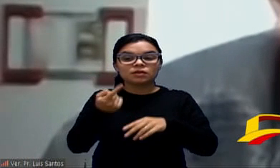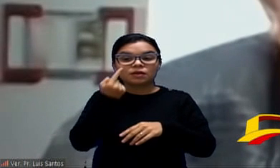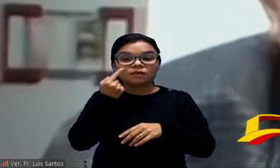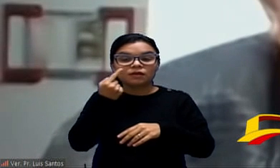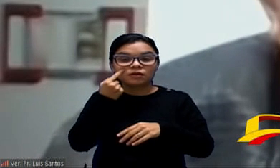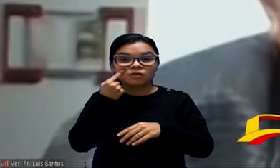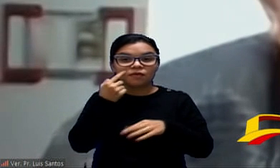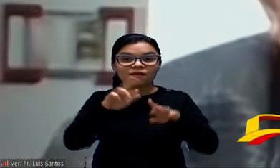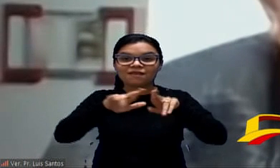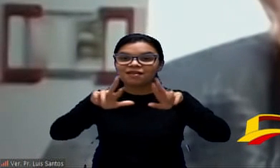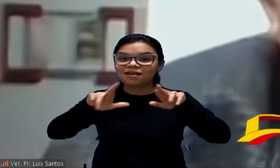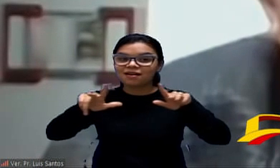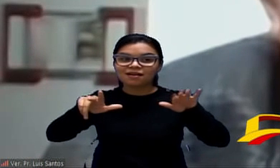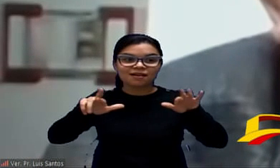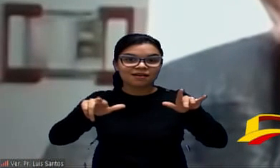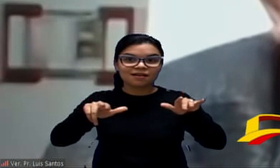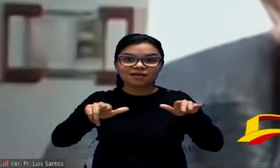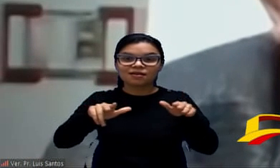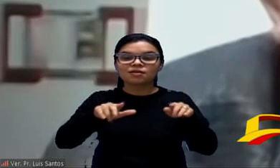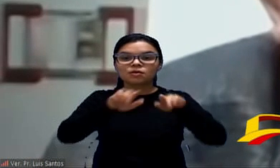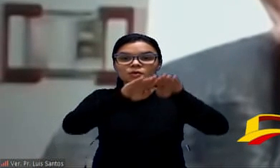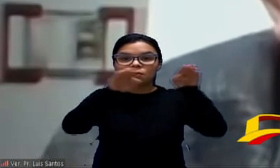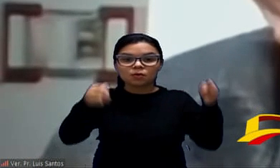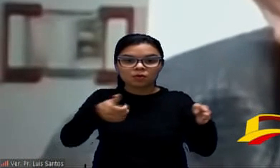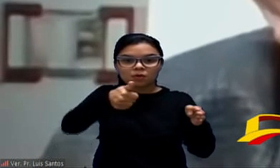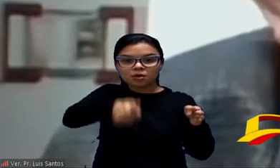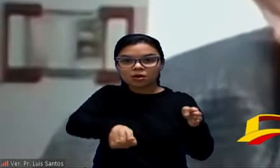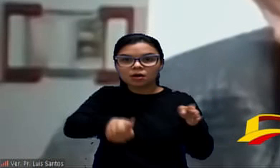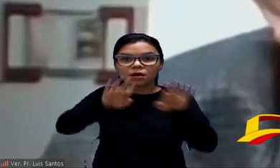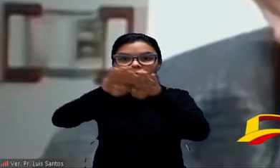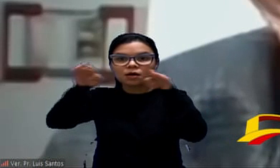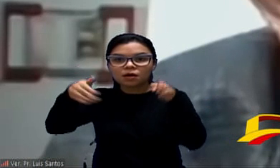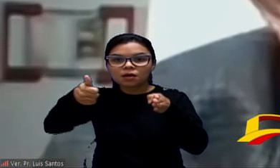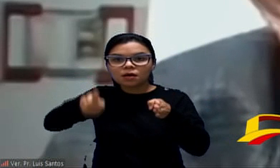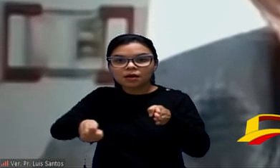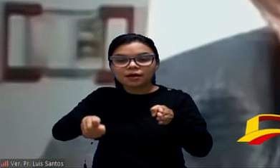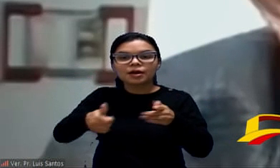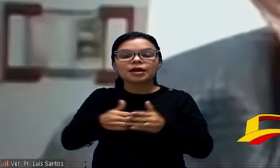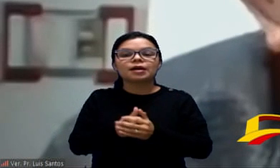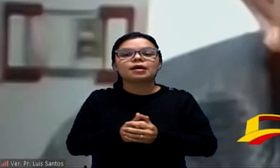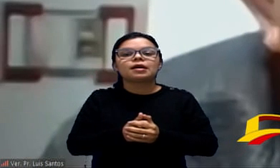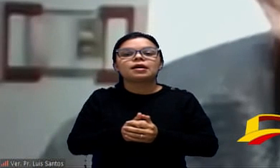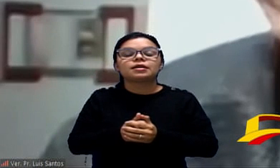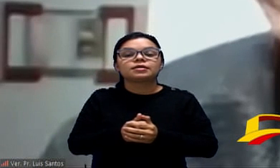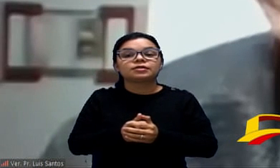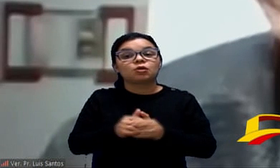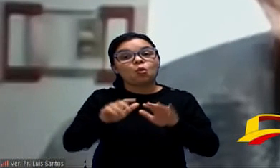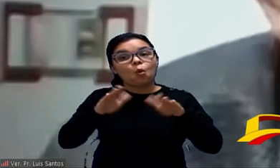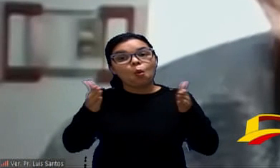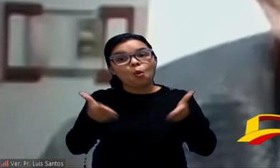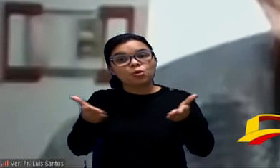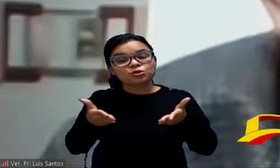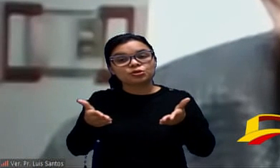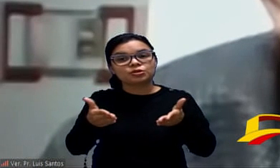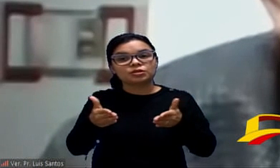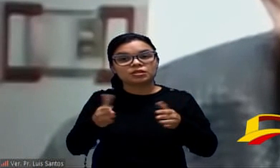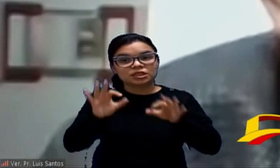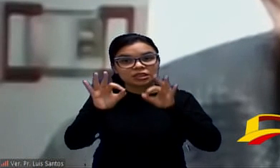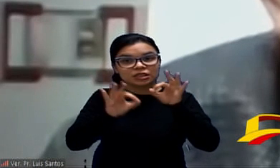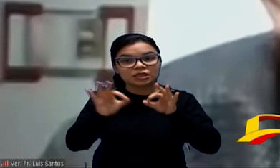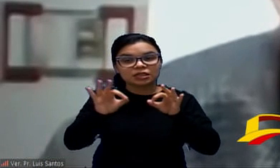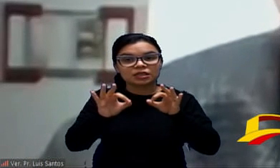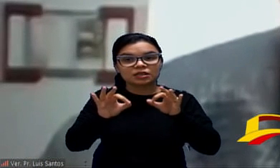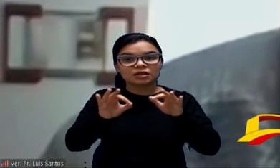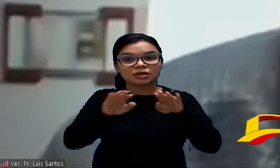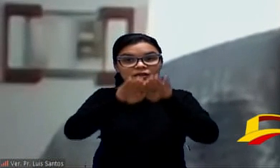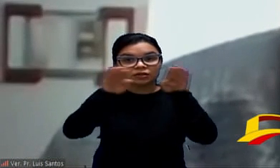eletrônicos. Você, caixa humano, vamos chamar assim, que hoje não são mais chamados de caixa, são chamados de